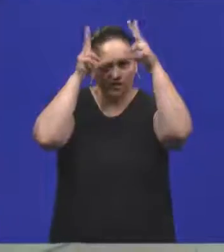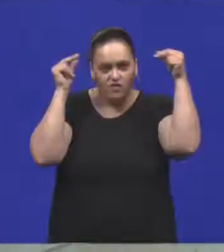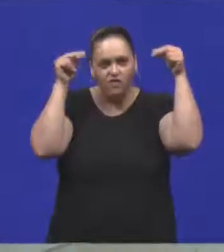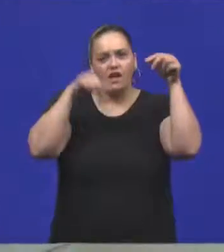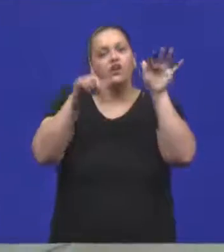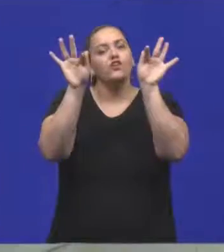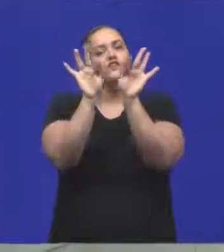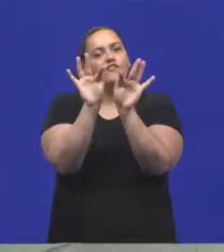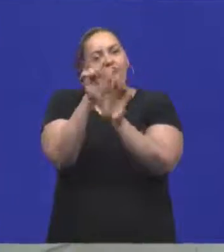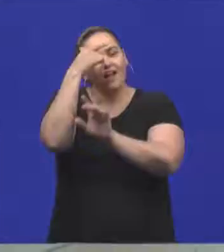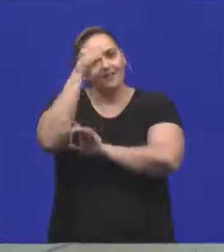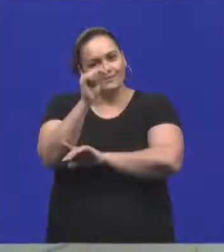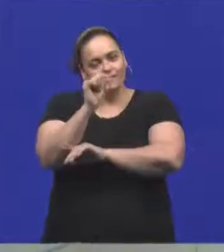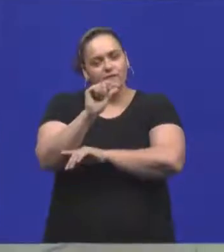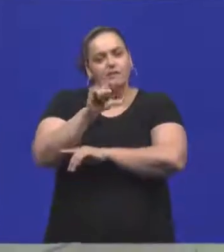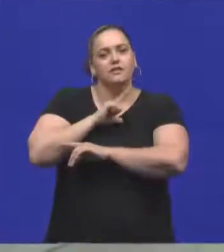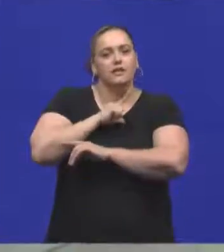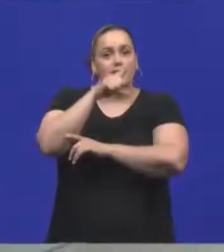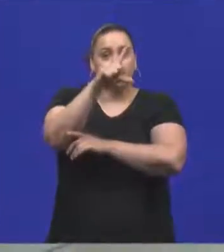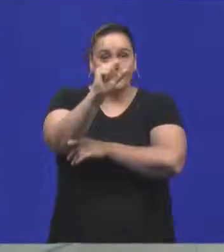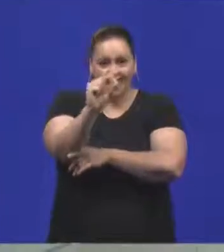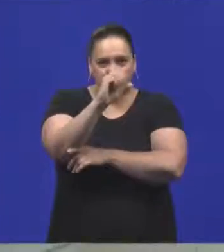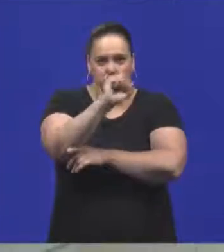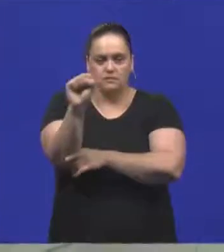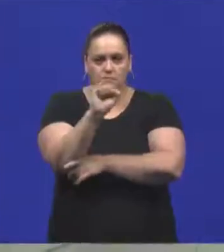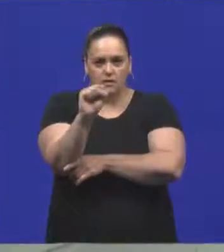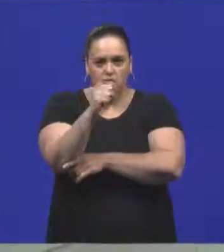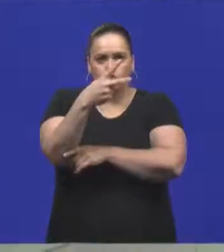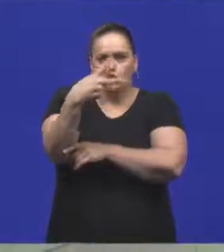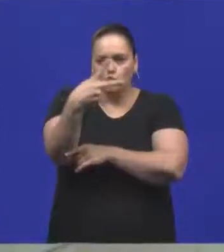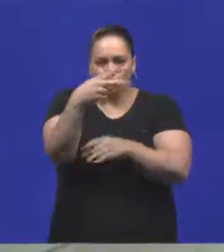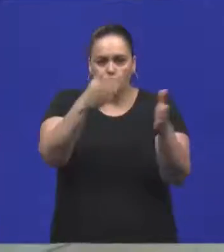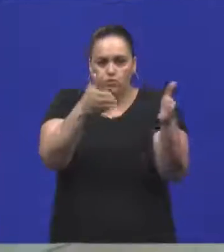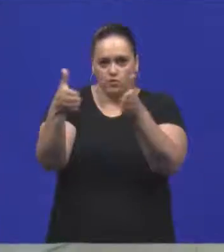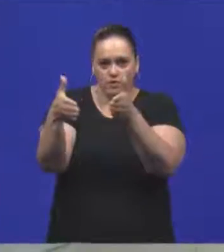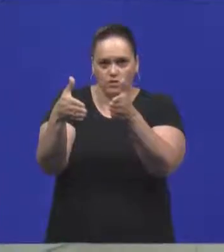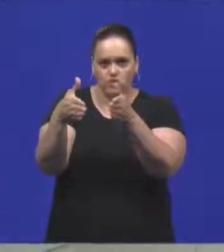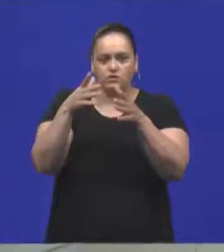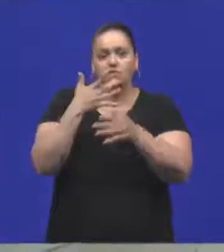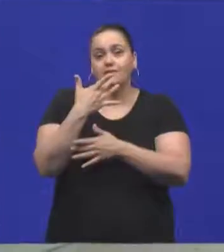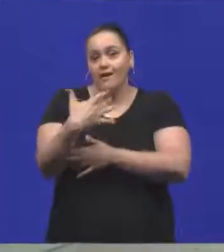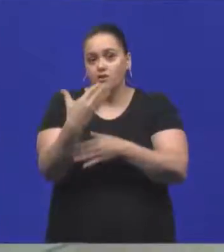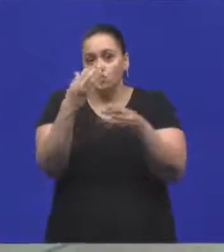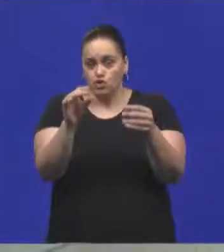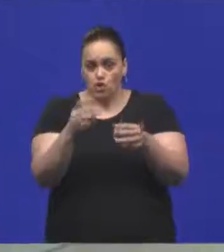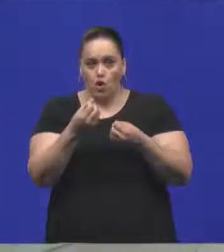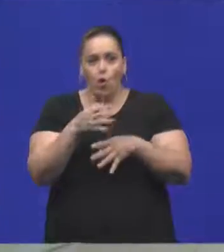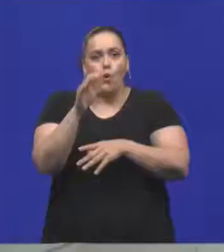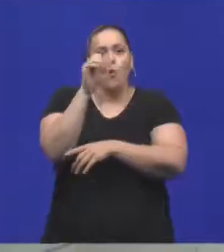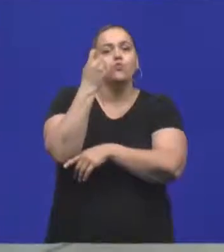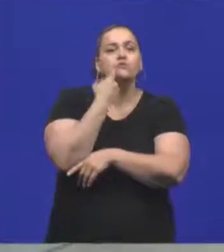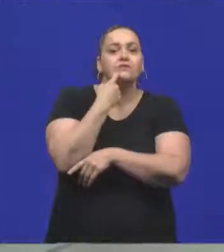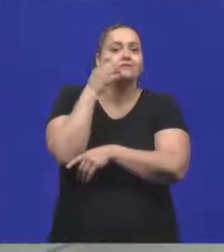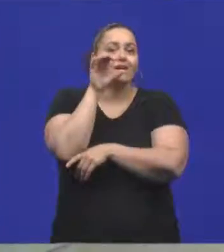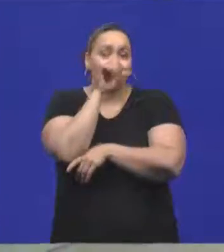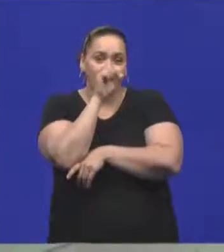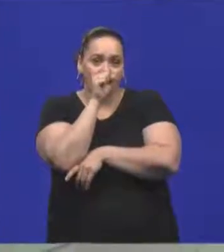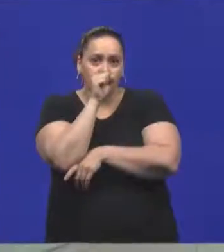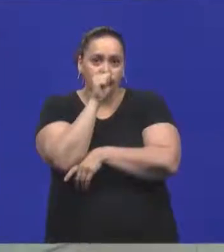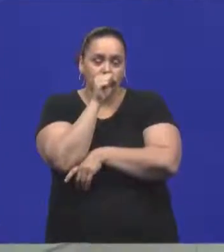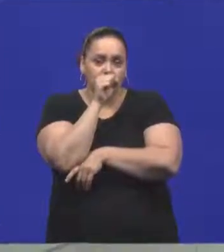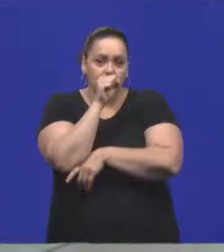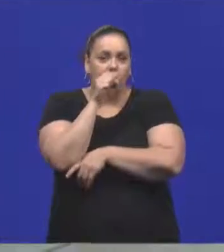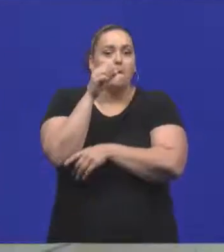curso de enfermagem da Universidade Fevale possui 10 semestres, com duas modalidades, turno tarde ou turno FISEM. No